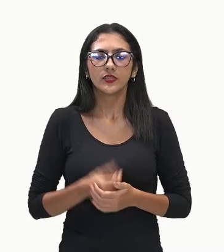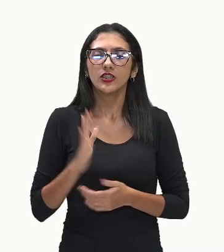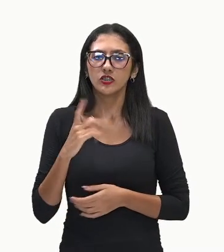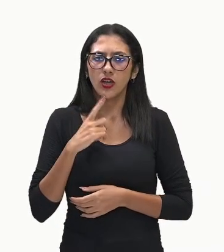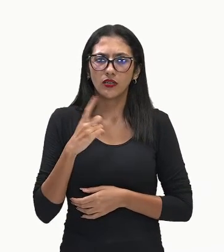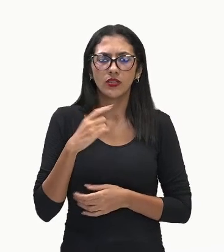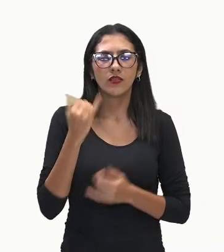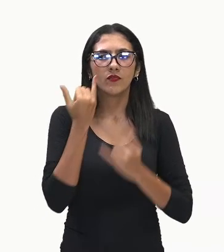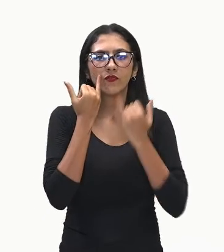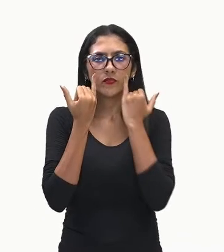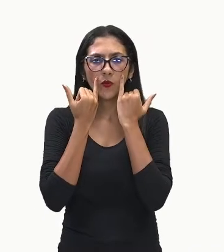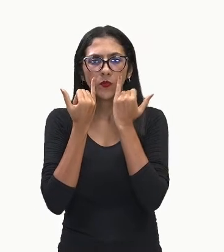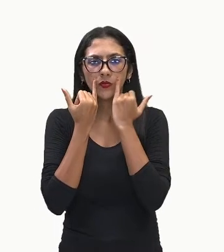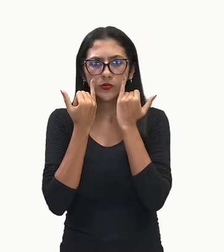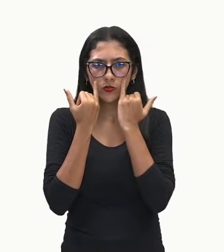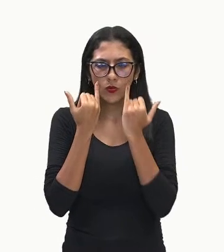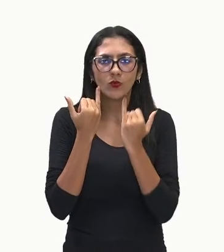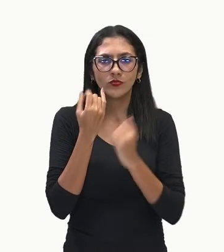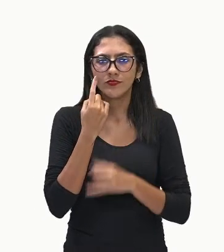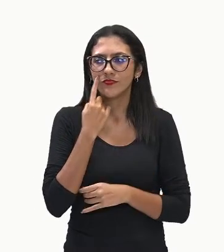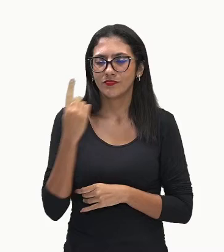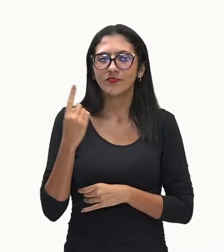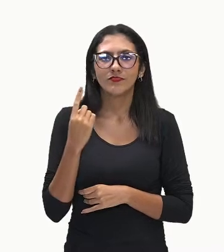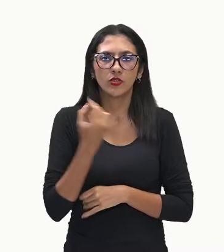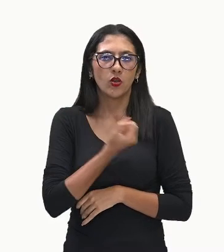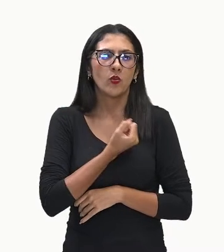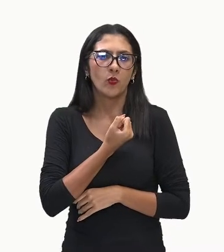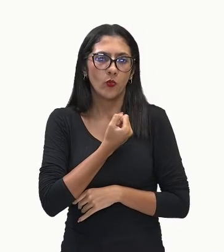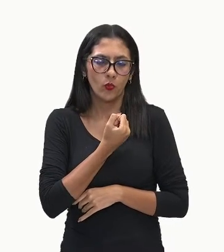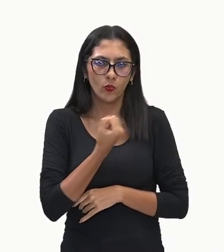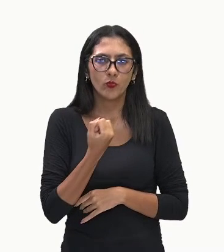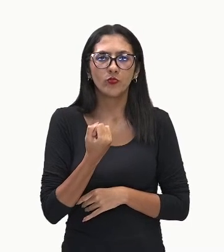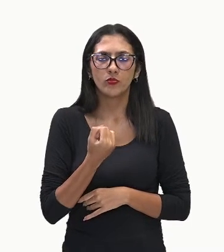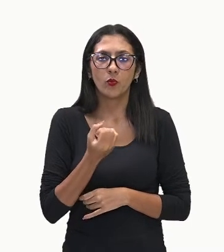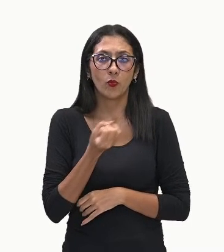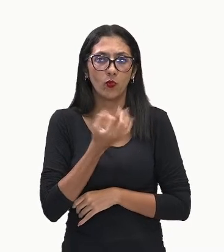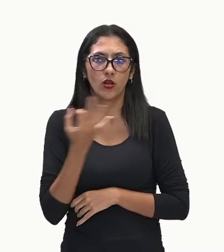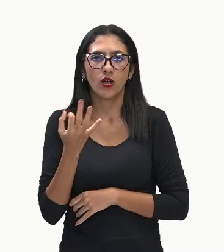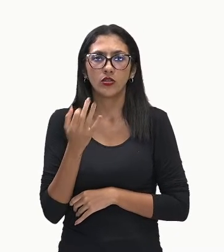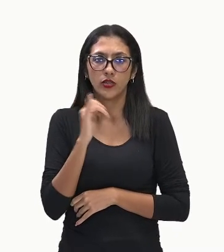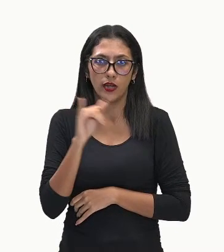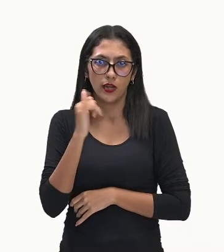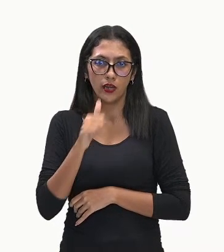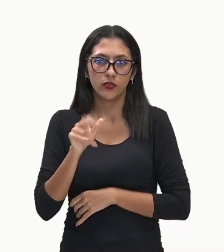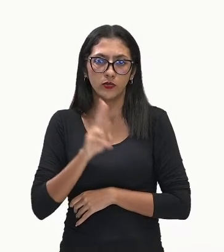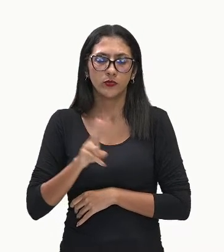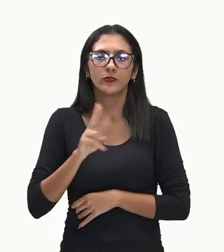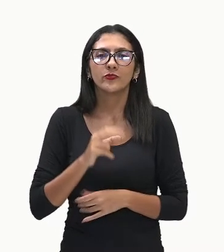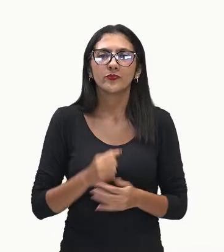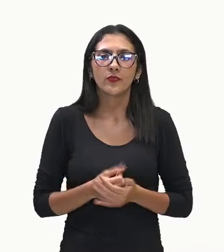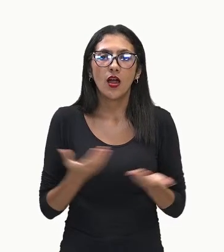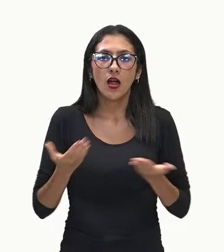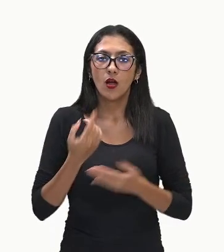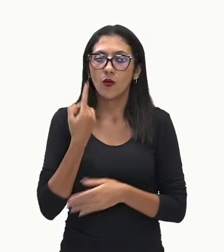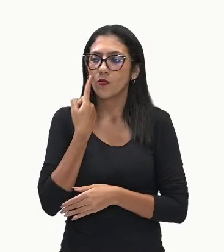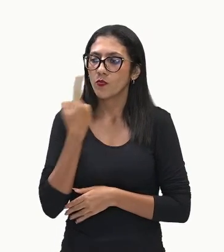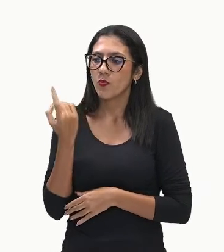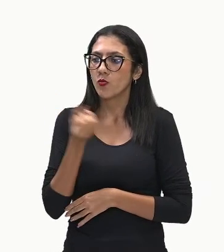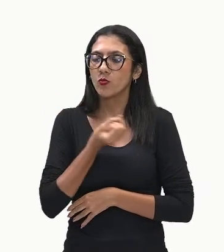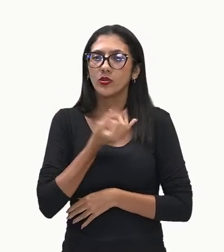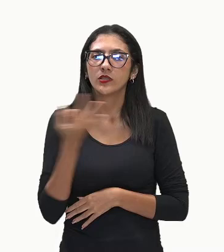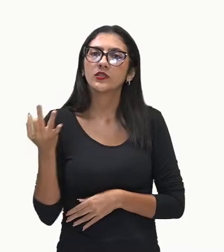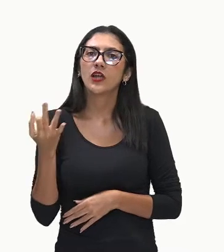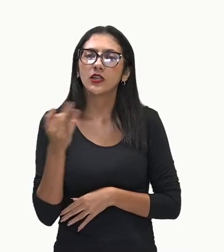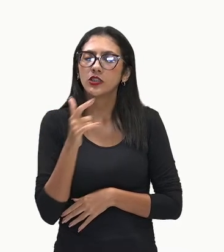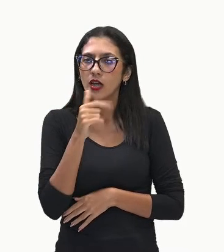dados aqui expressos, né, do consumo em kWh. Consumo de água em litros. Então, a